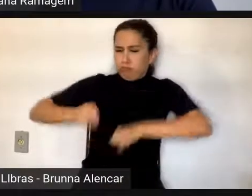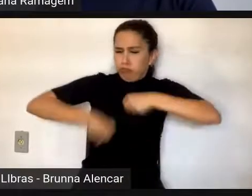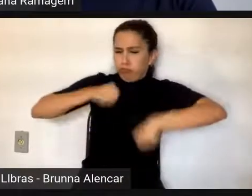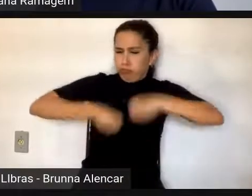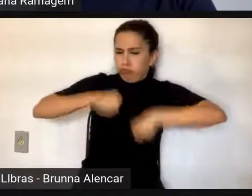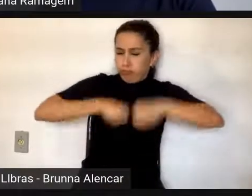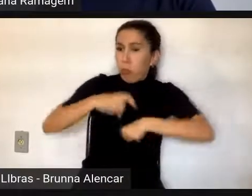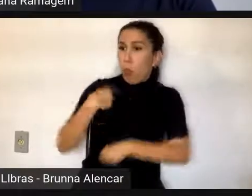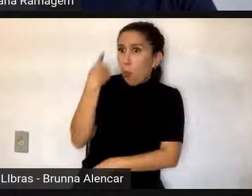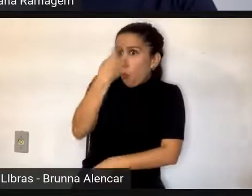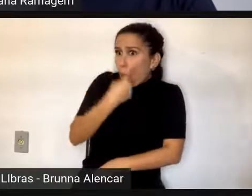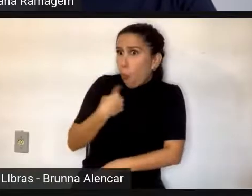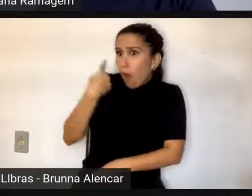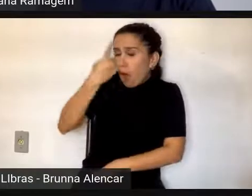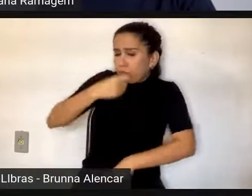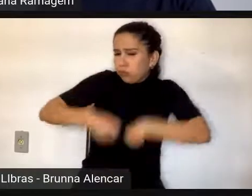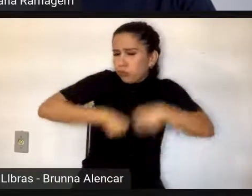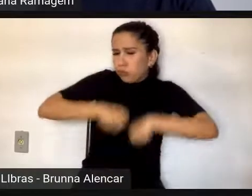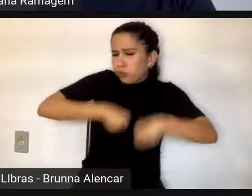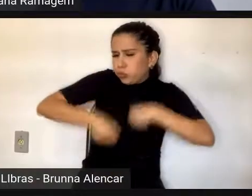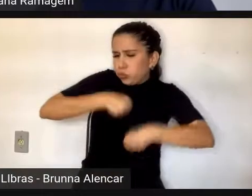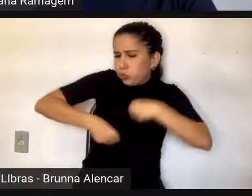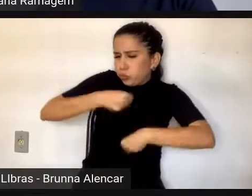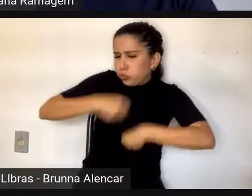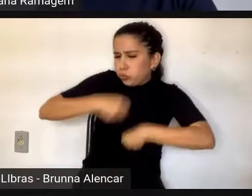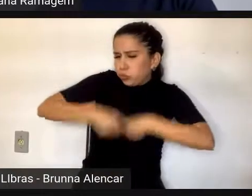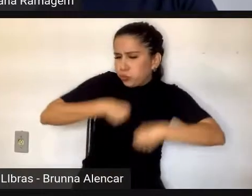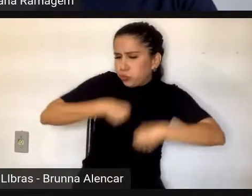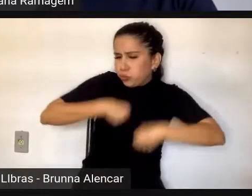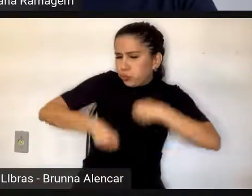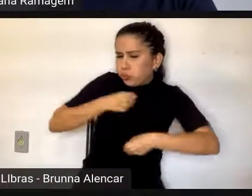suficiente ou ela deve acrescentar mais um exercício.